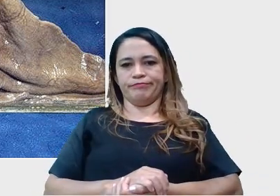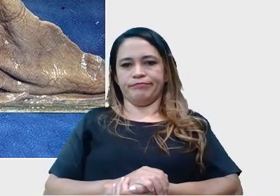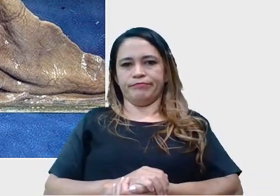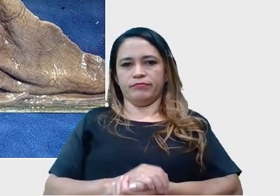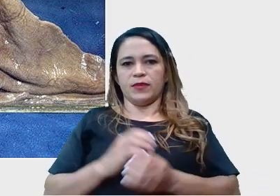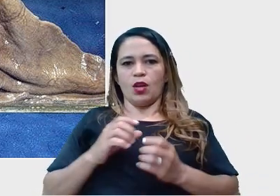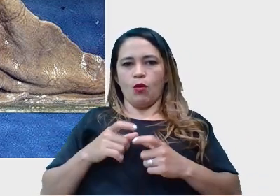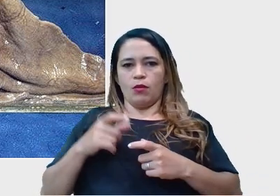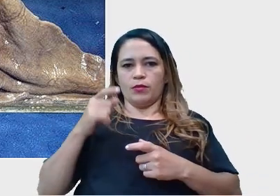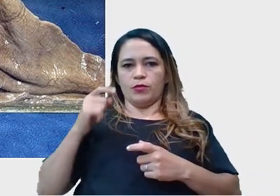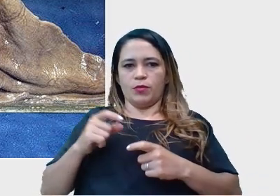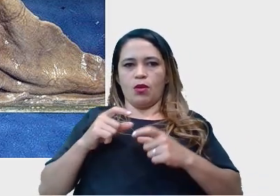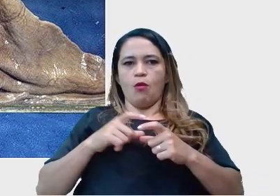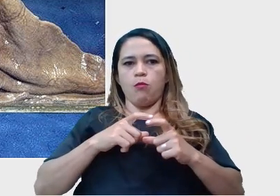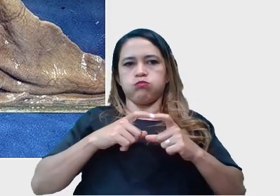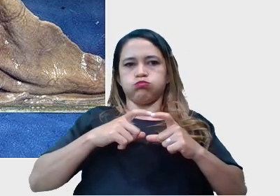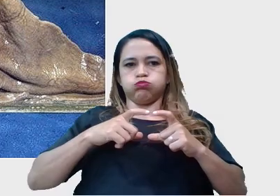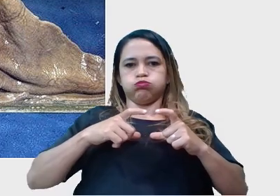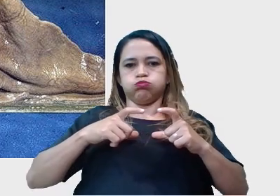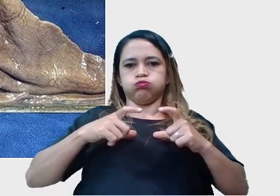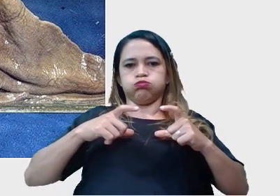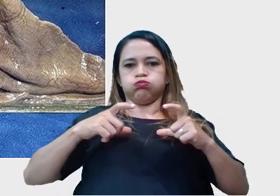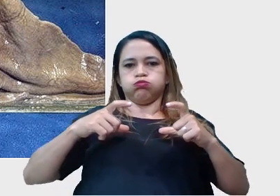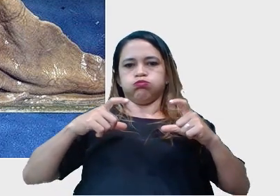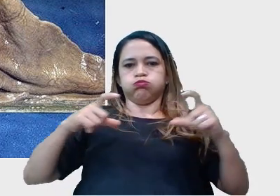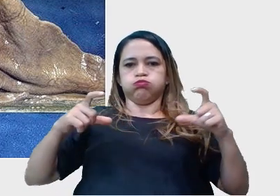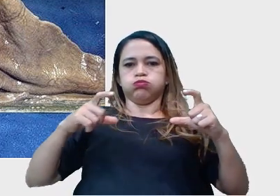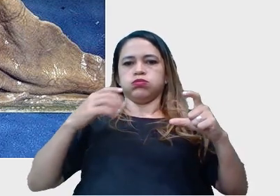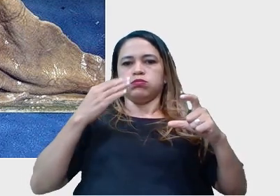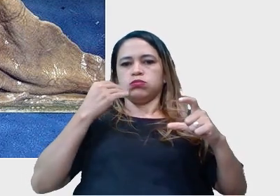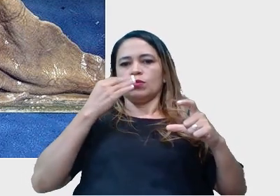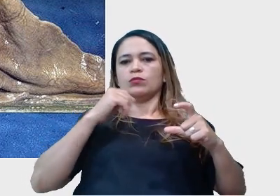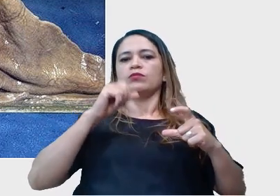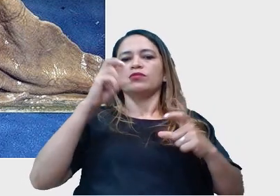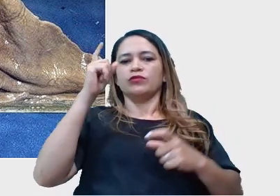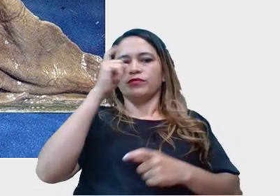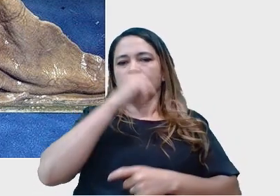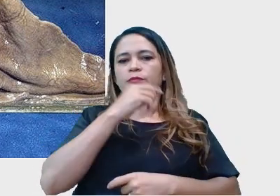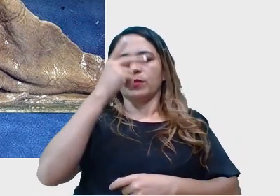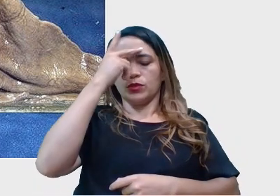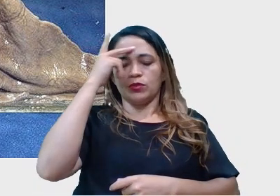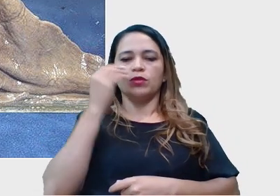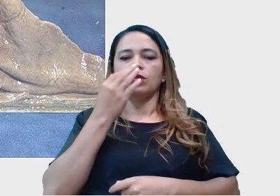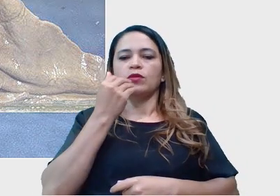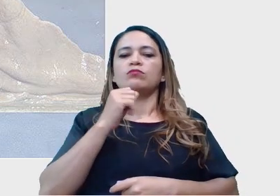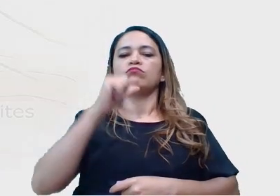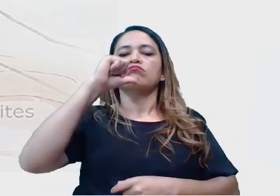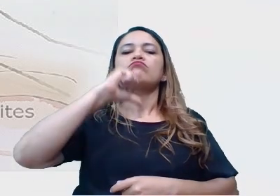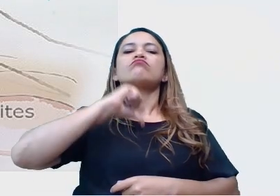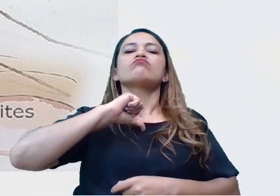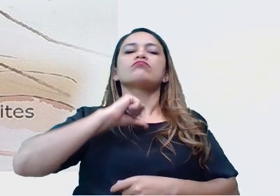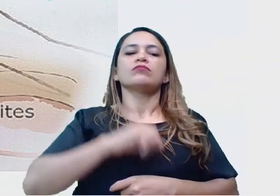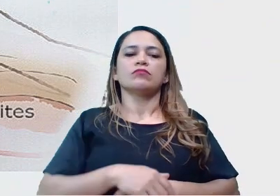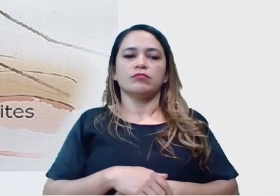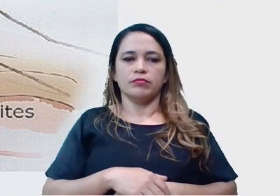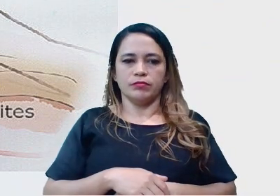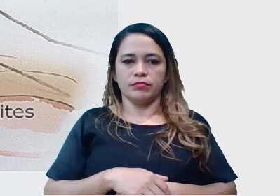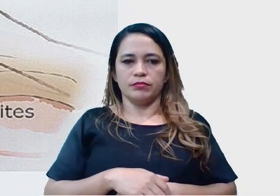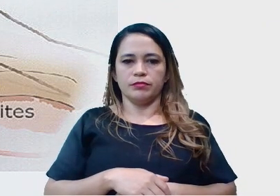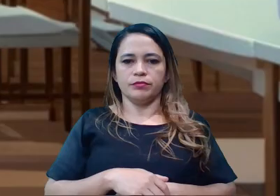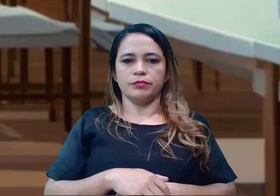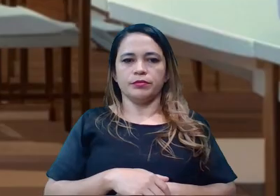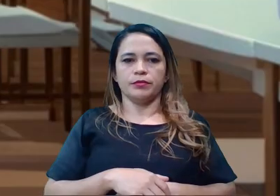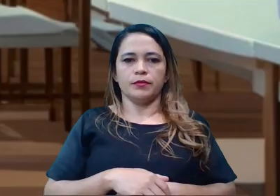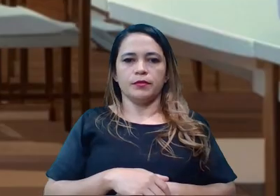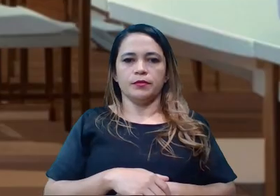Bem inchadão aqui, tá vendo? Isso dificulta a pessoa a deglutir, a pessoa a engolir o alimento. Tranquilo, moçada? Bora pra